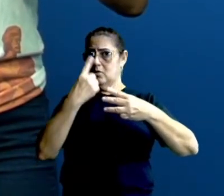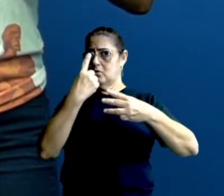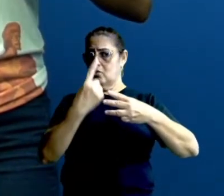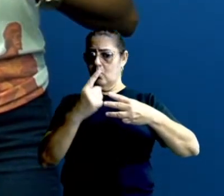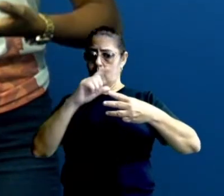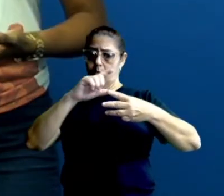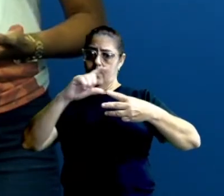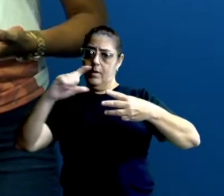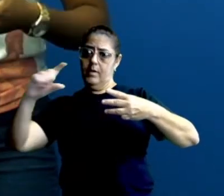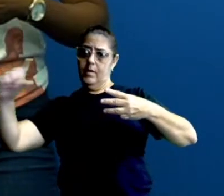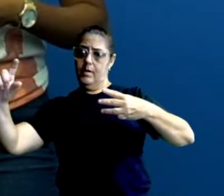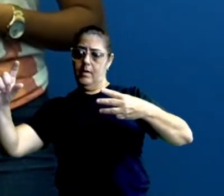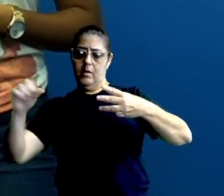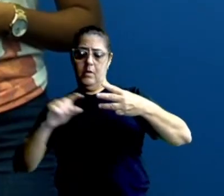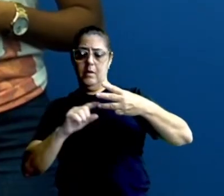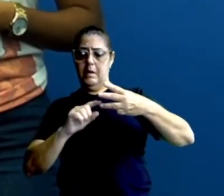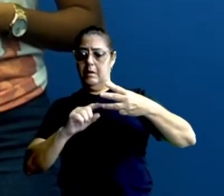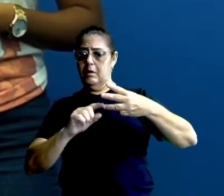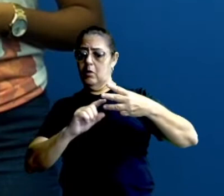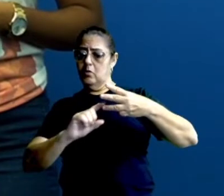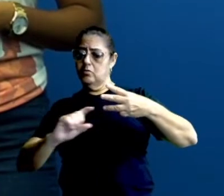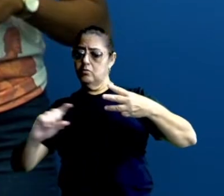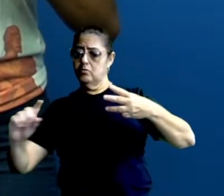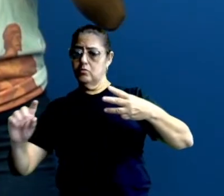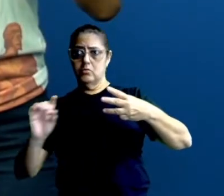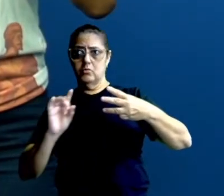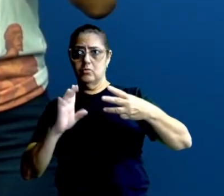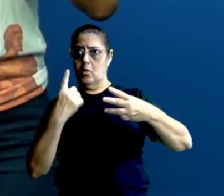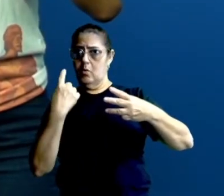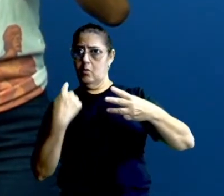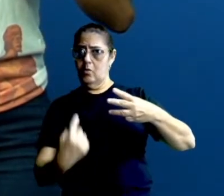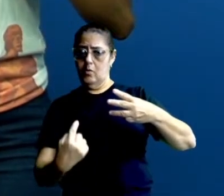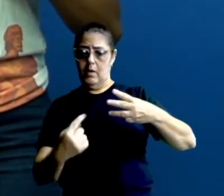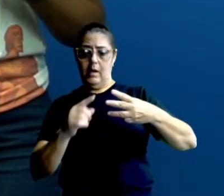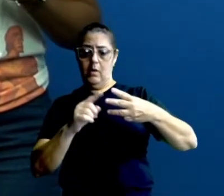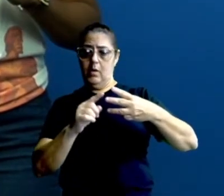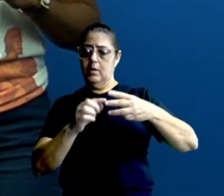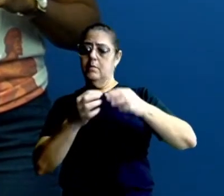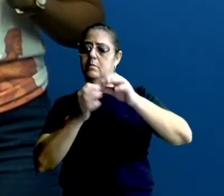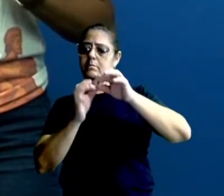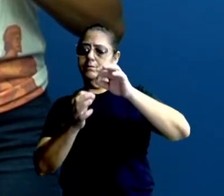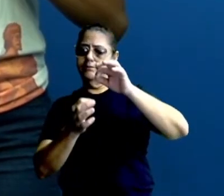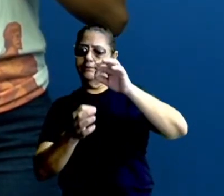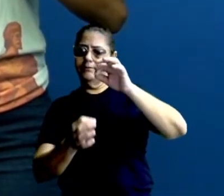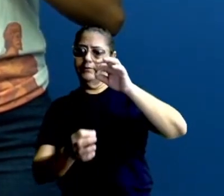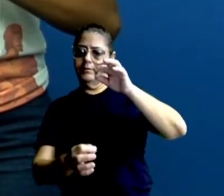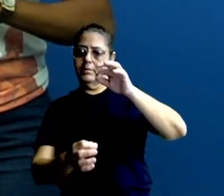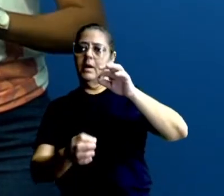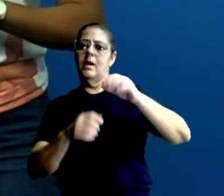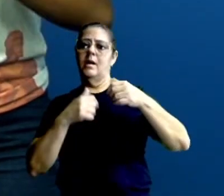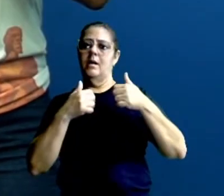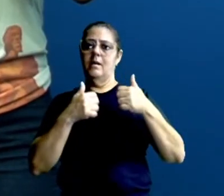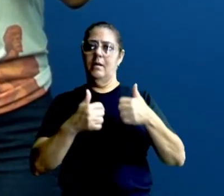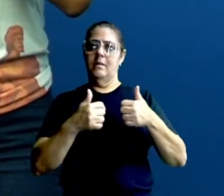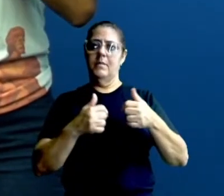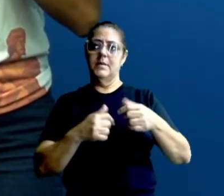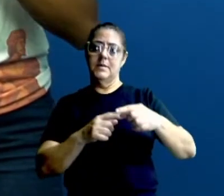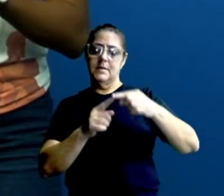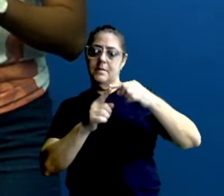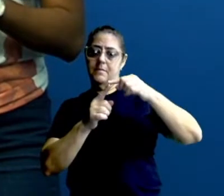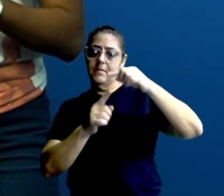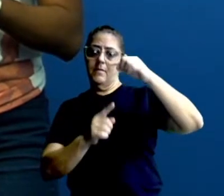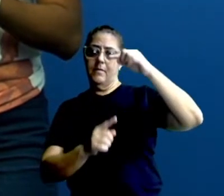só um parágrafo e a conclusão também só com um parágrafo geralmente Essência o padrão principal não é que é